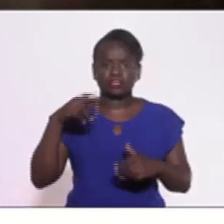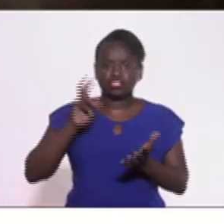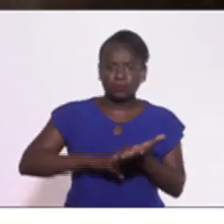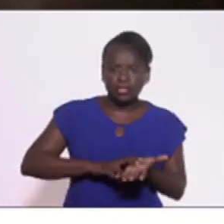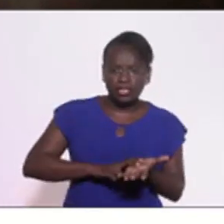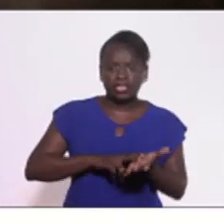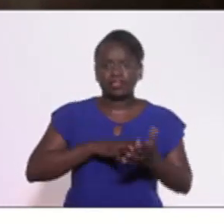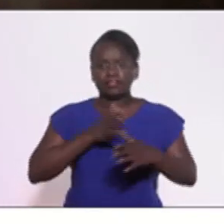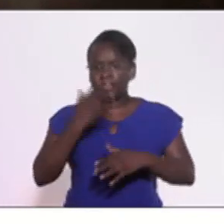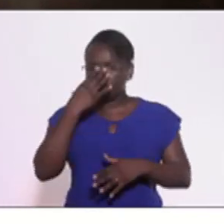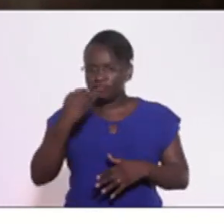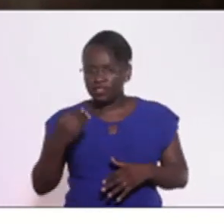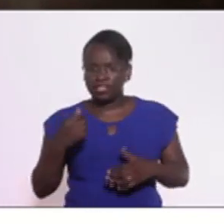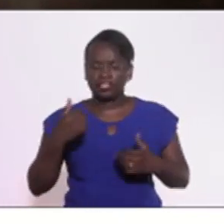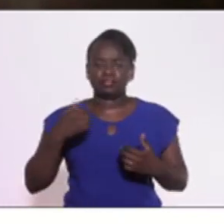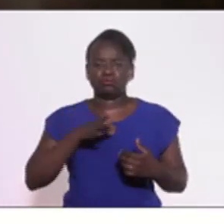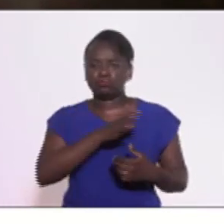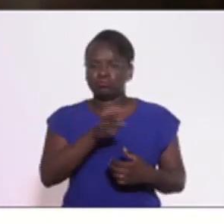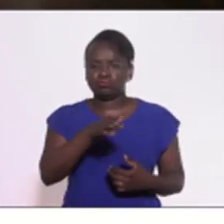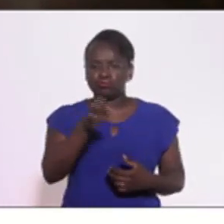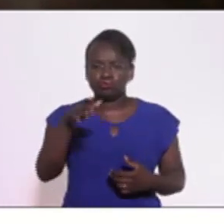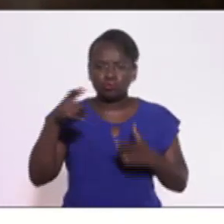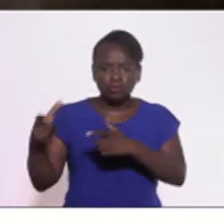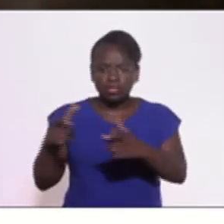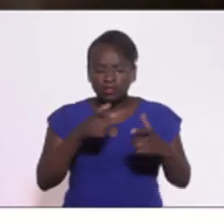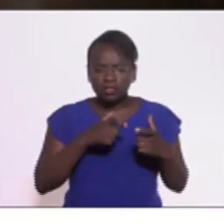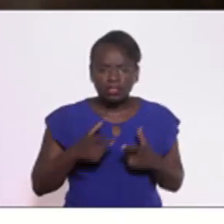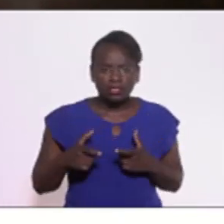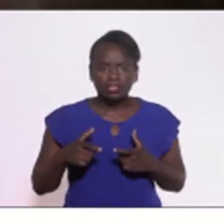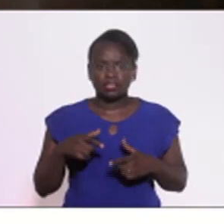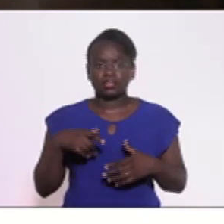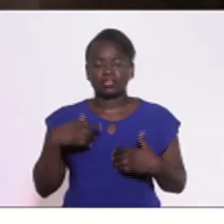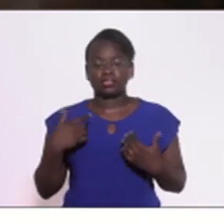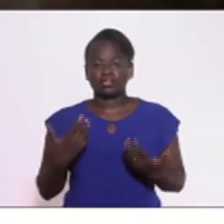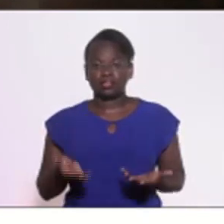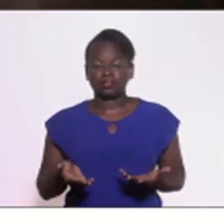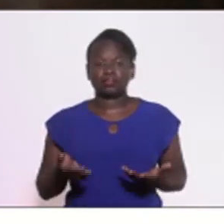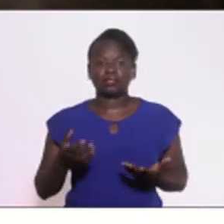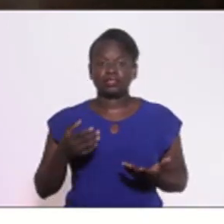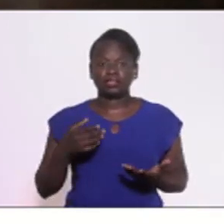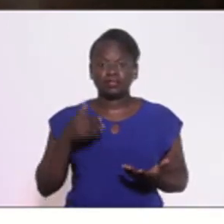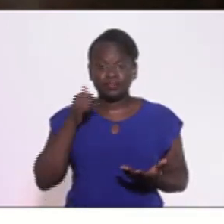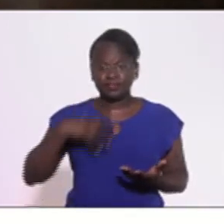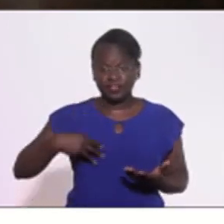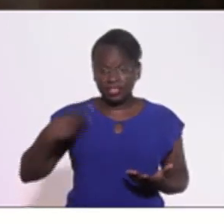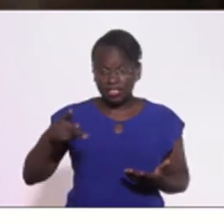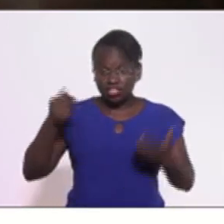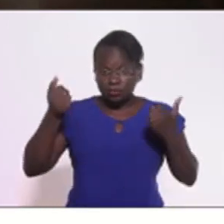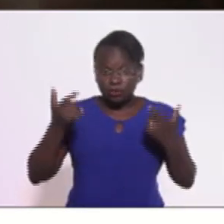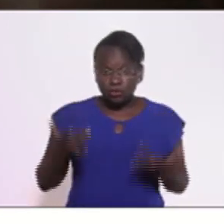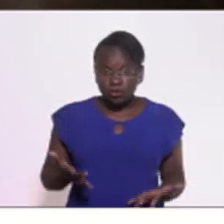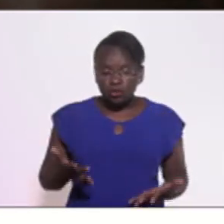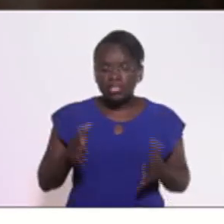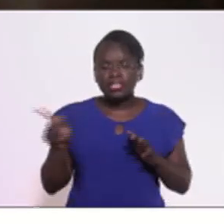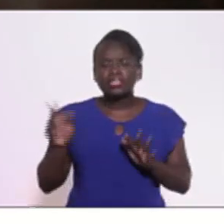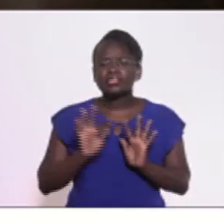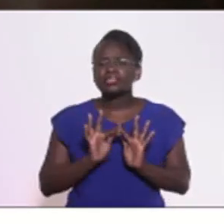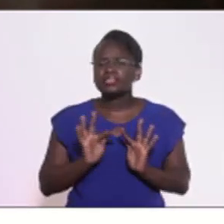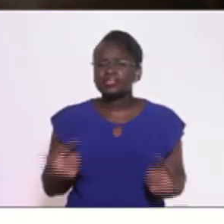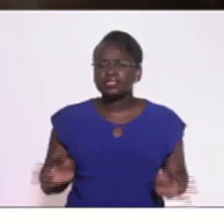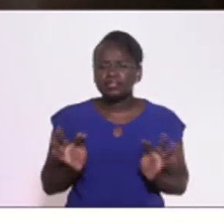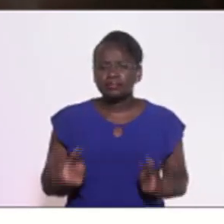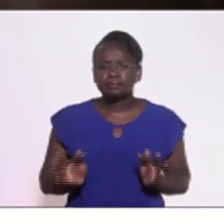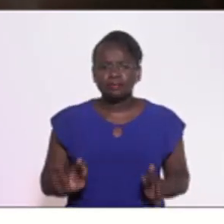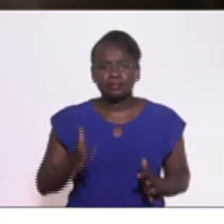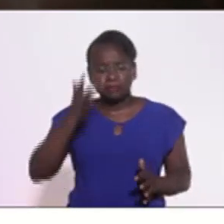manhã, entrava na van, ia para algum lugar, sabe? E assim, isso que a filha falou, né? Da simplicidade dele,